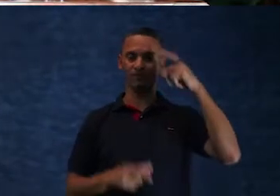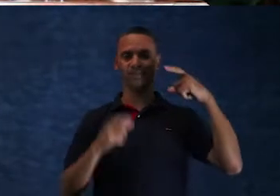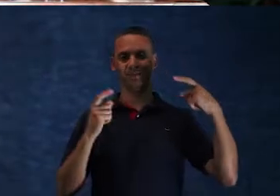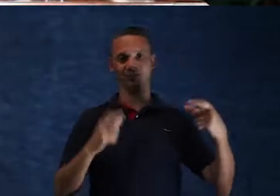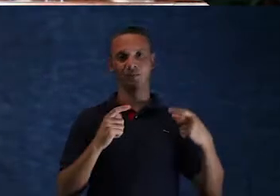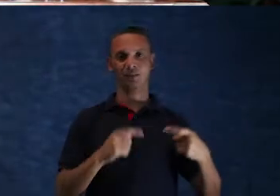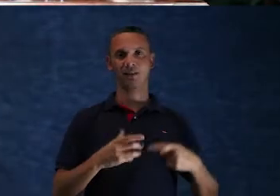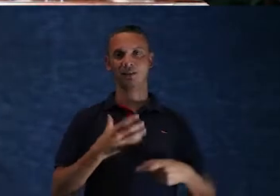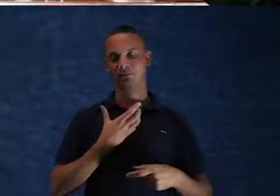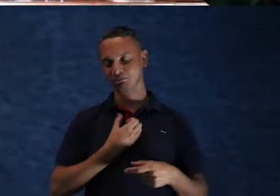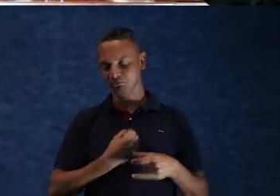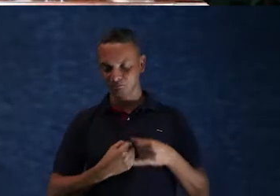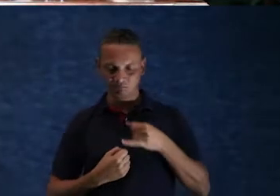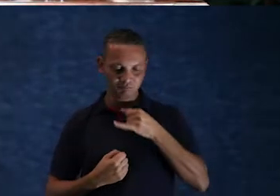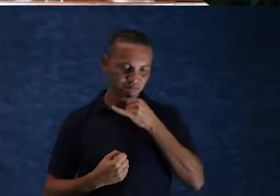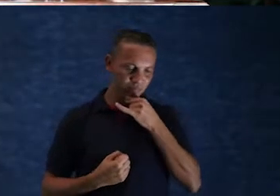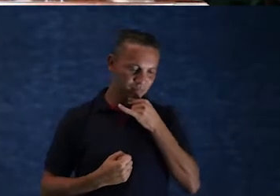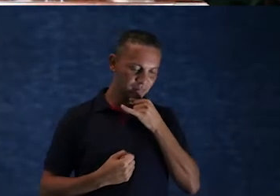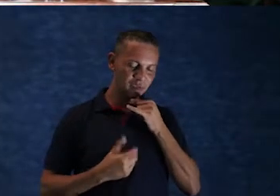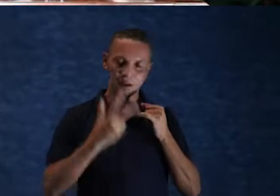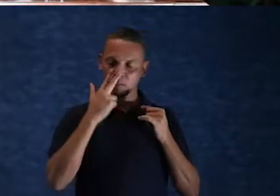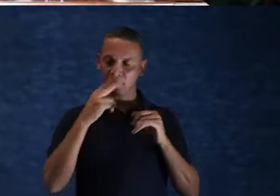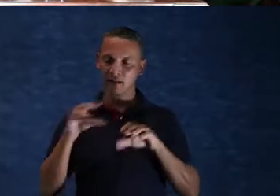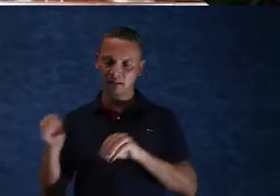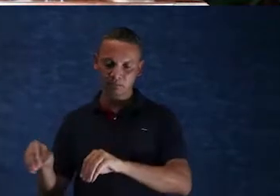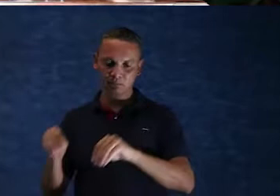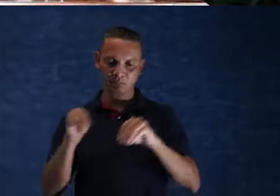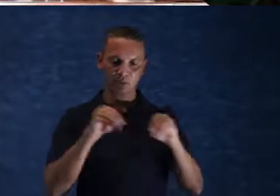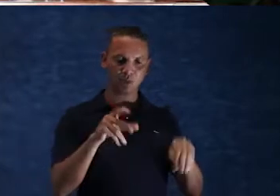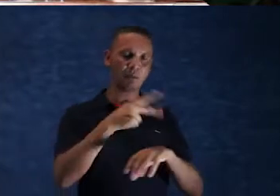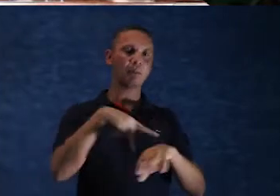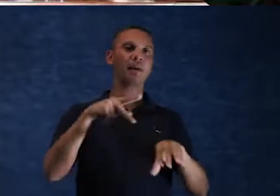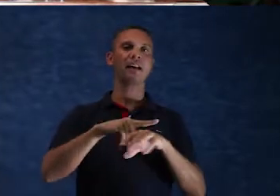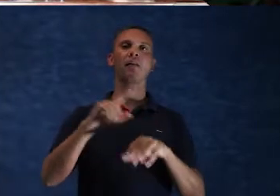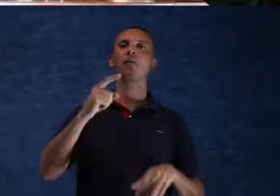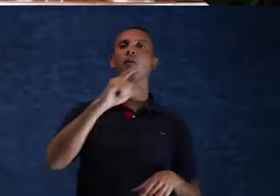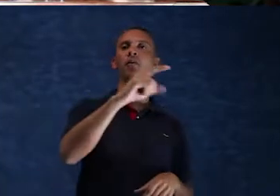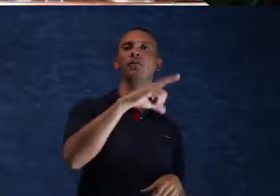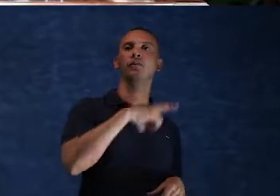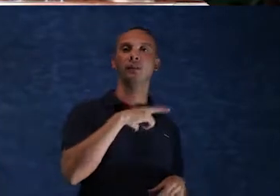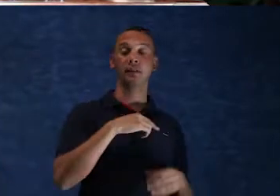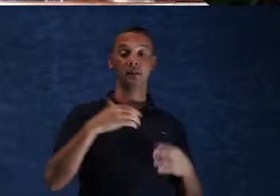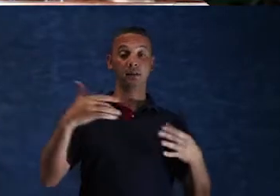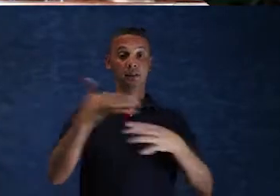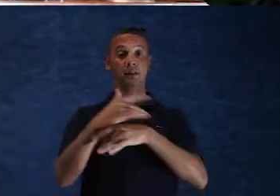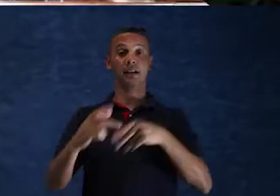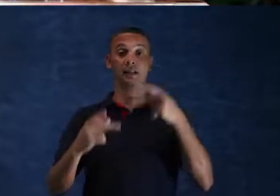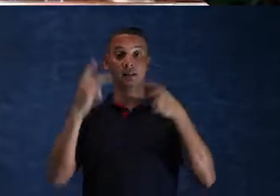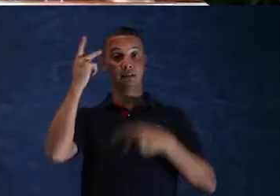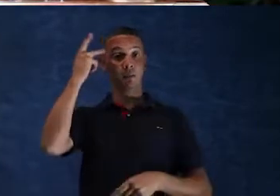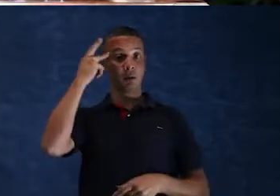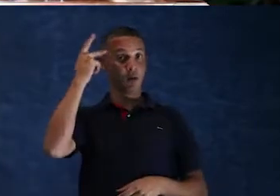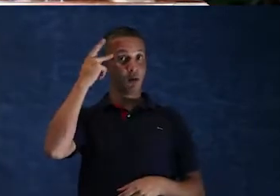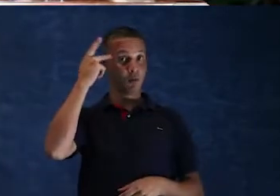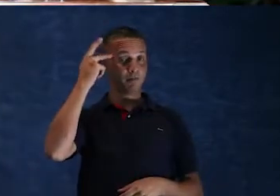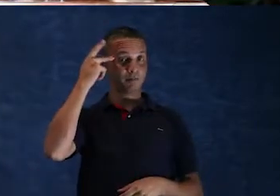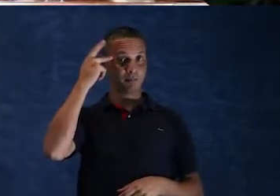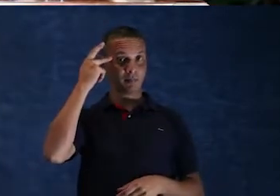de quem se transfere de armas e bagagem para um país distante. A cidade de São Paulo, como se